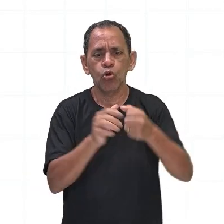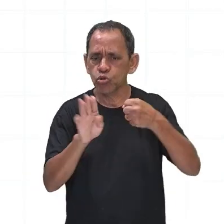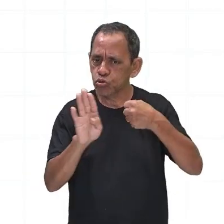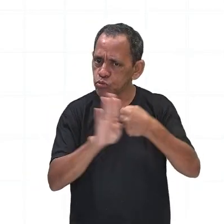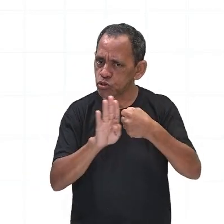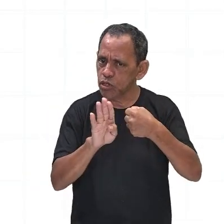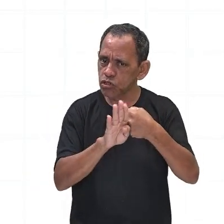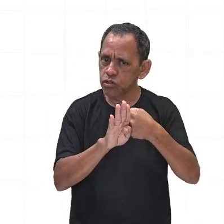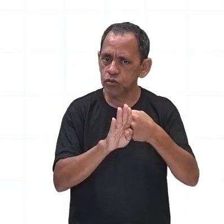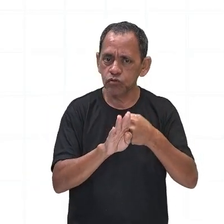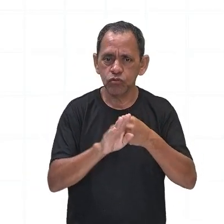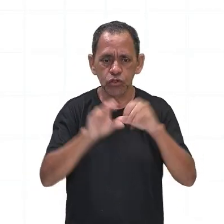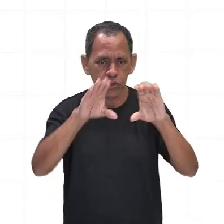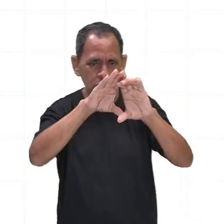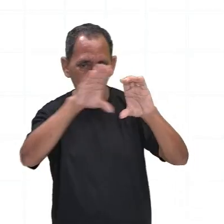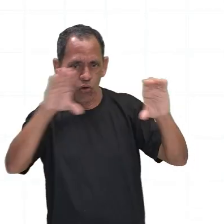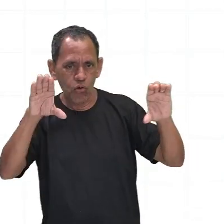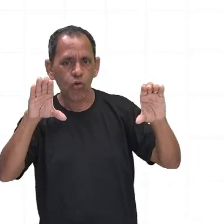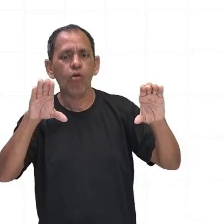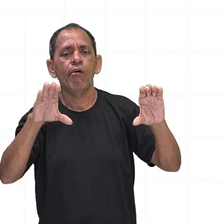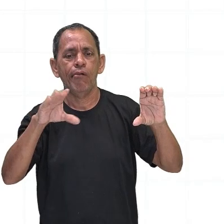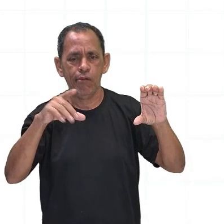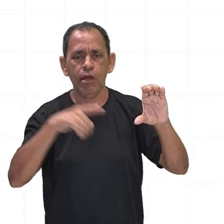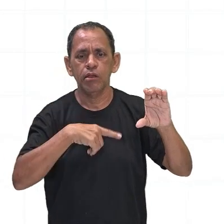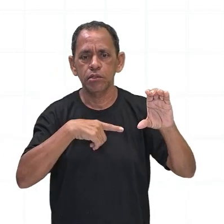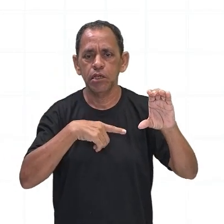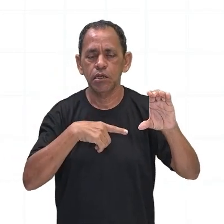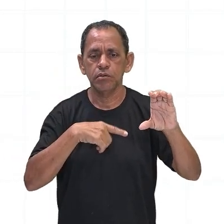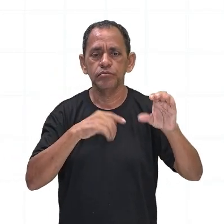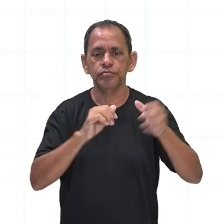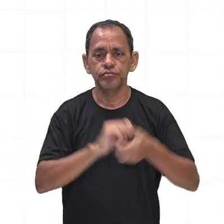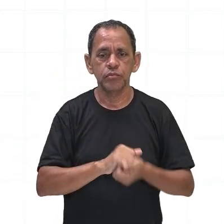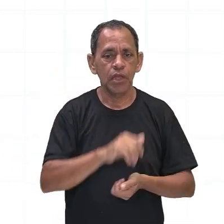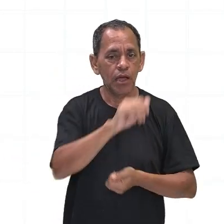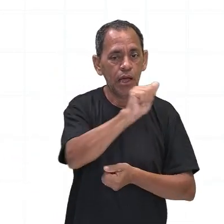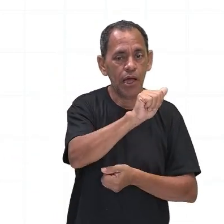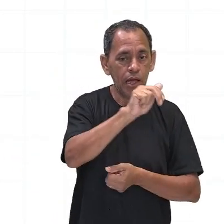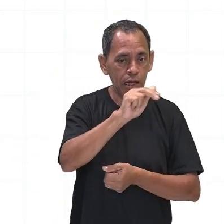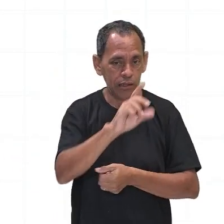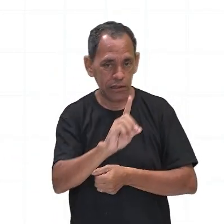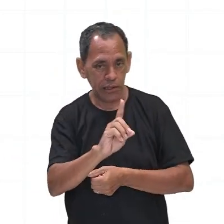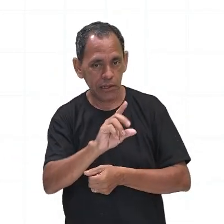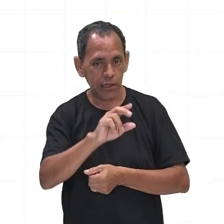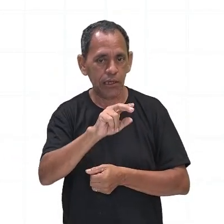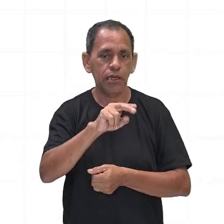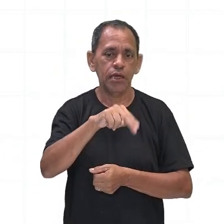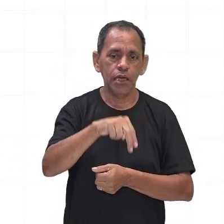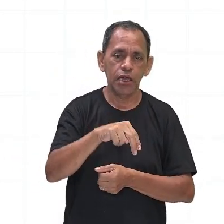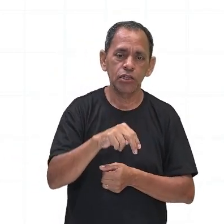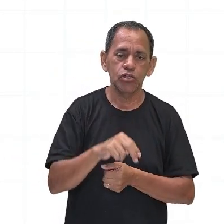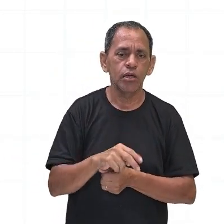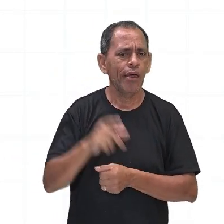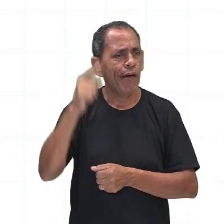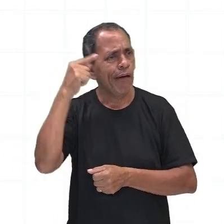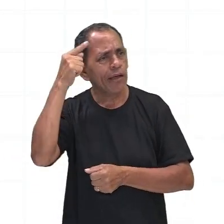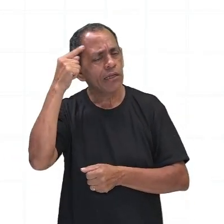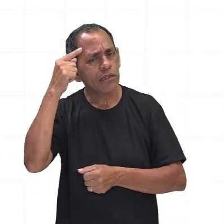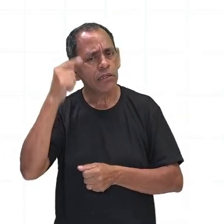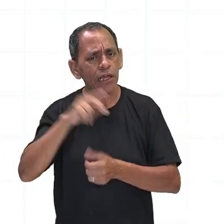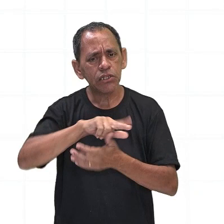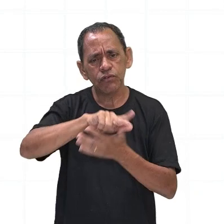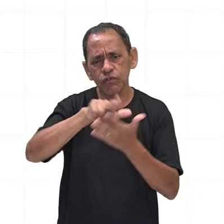na oração exerce essa função de adjunto adnominal, estabelecendo ideias diversas que nós já podemos observar